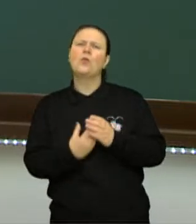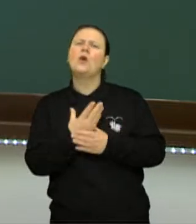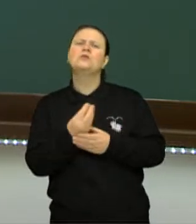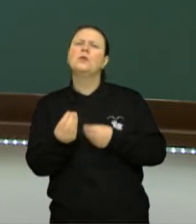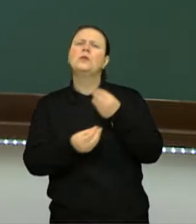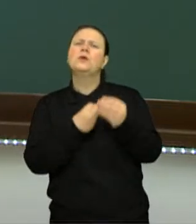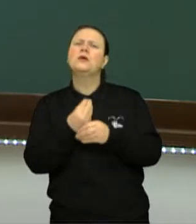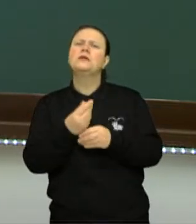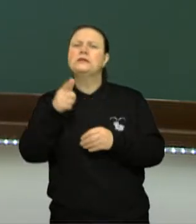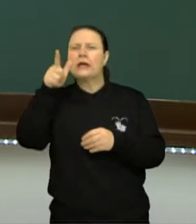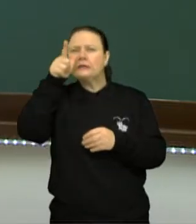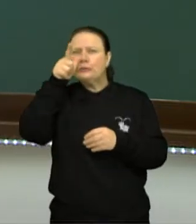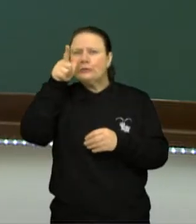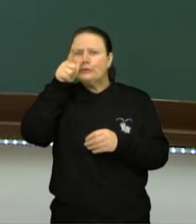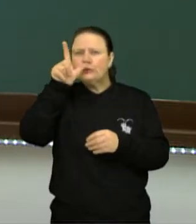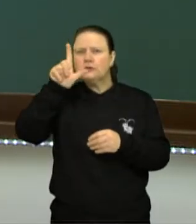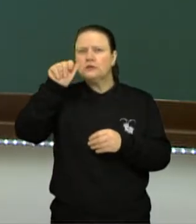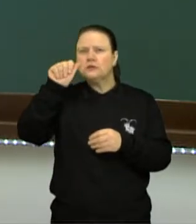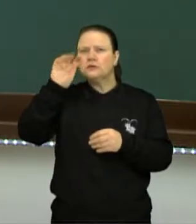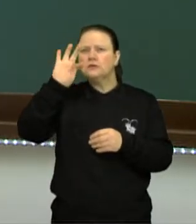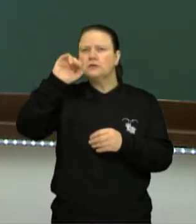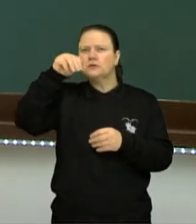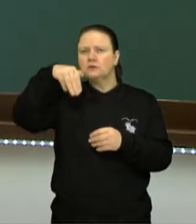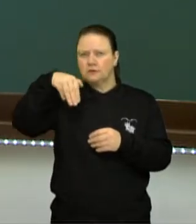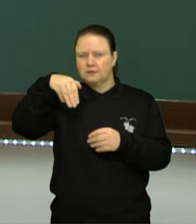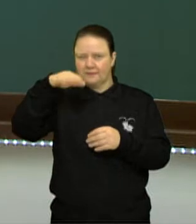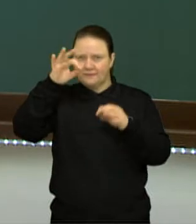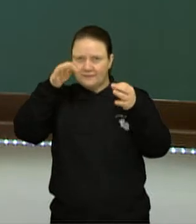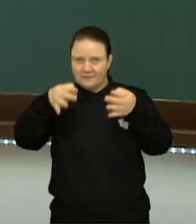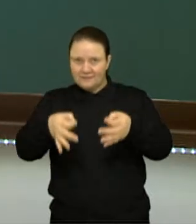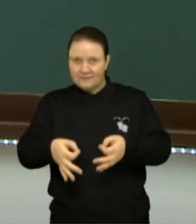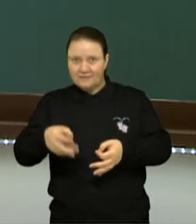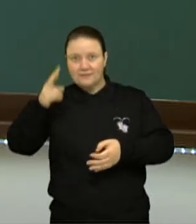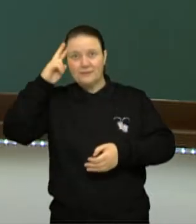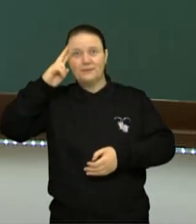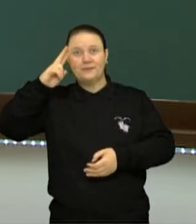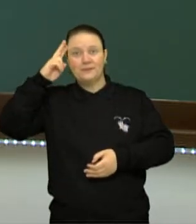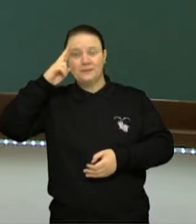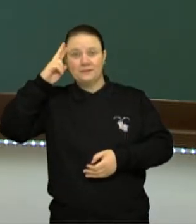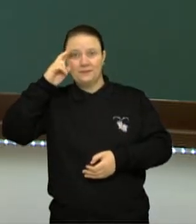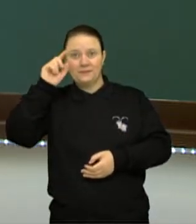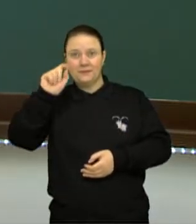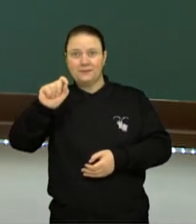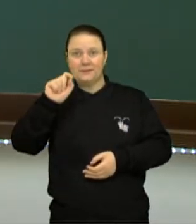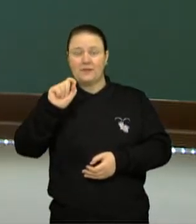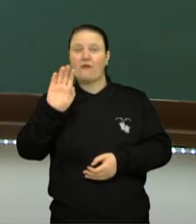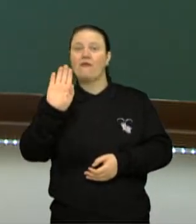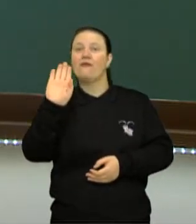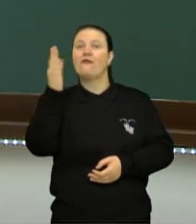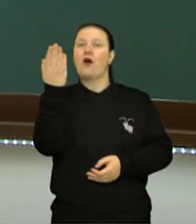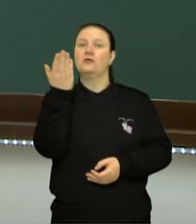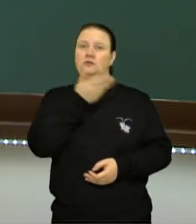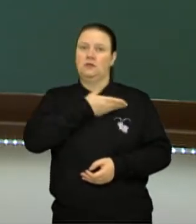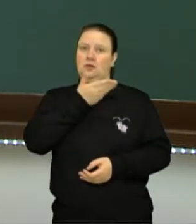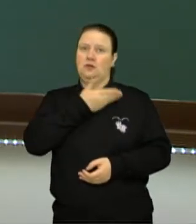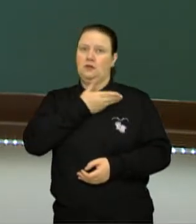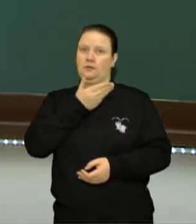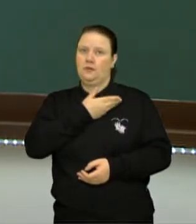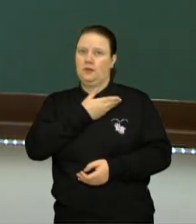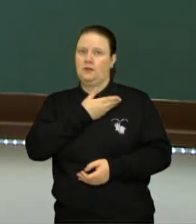algumas palavras parecidas, certo? Lembrando, falsos amigos são